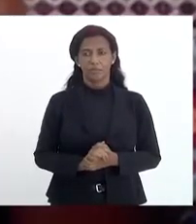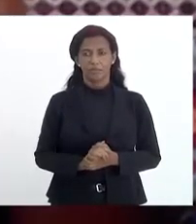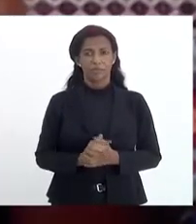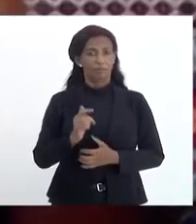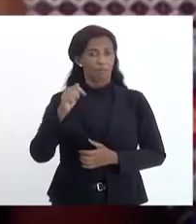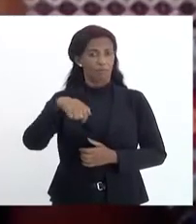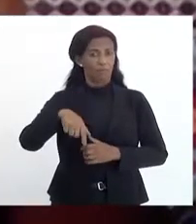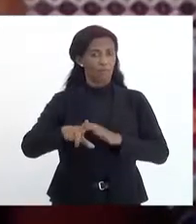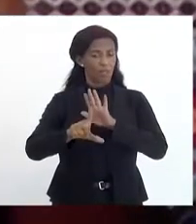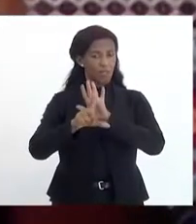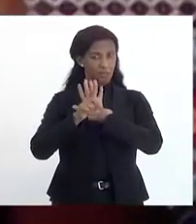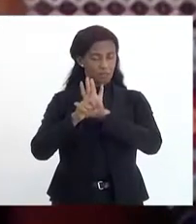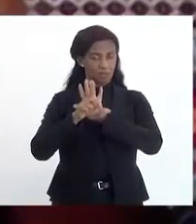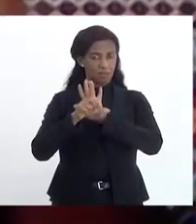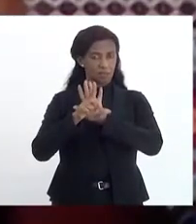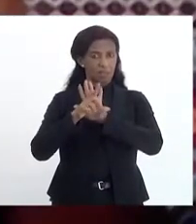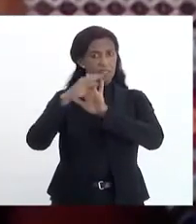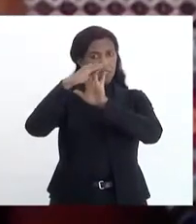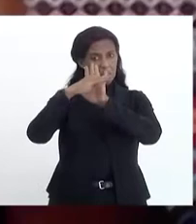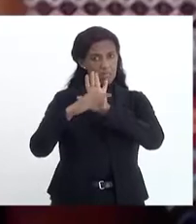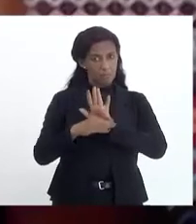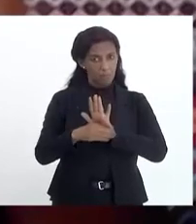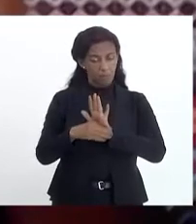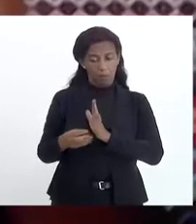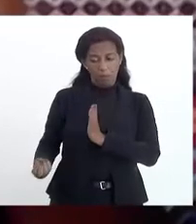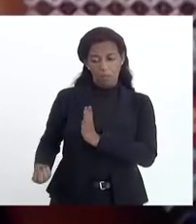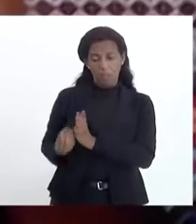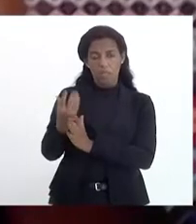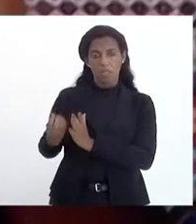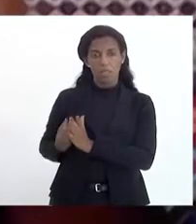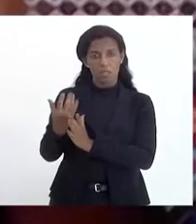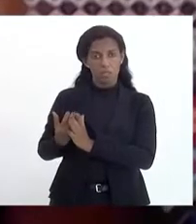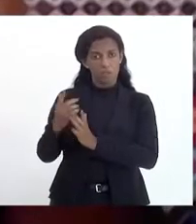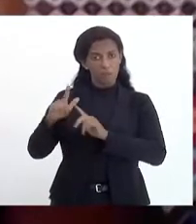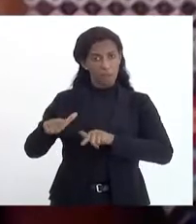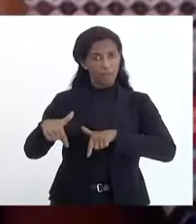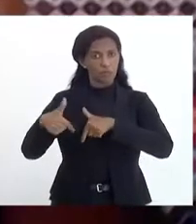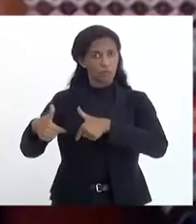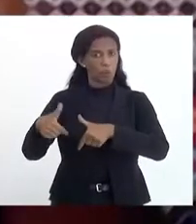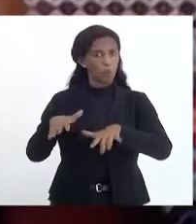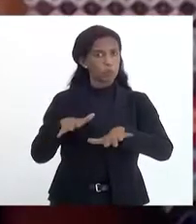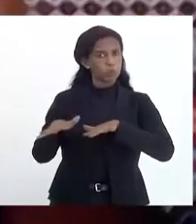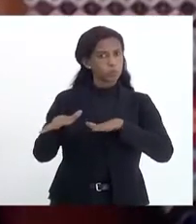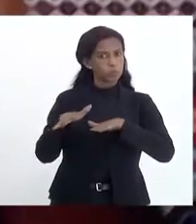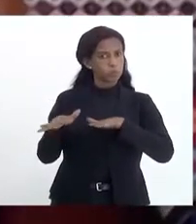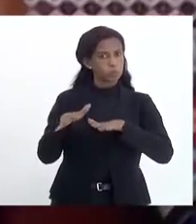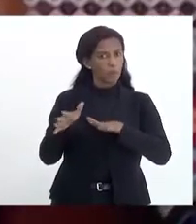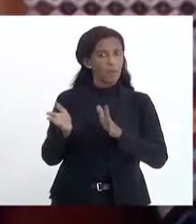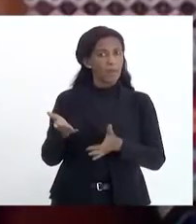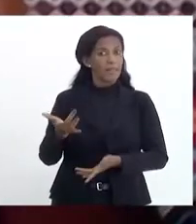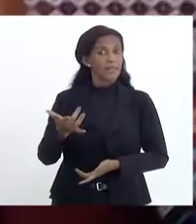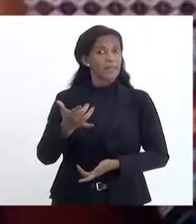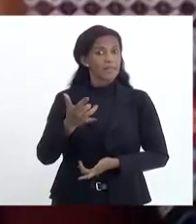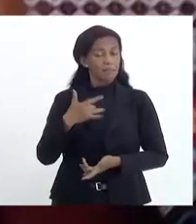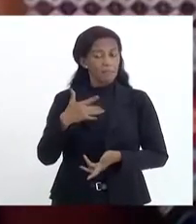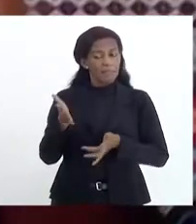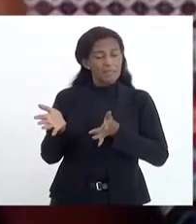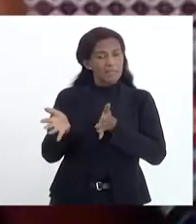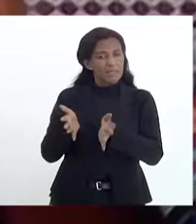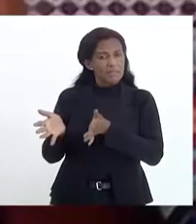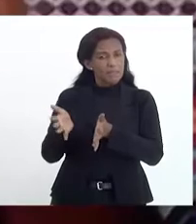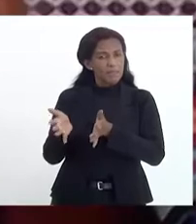essa lei, esse programa, incentiva ações de mobilização e sensibilização das